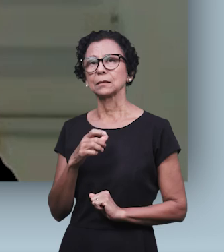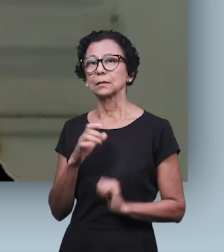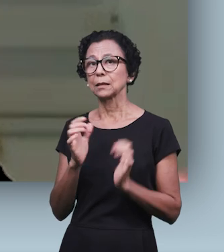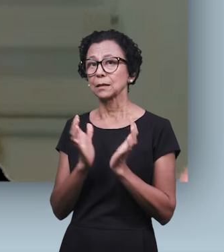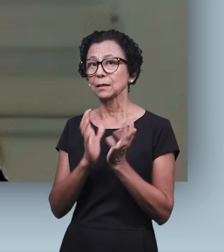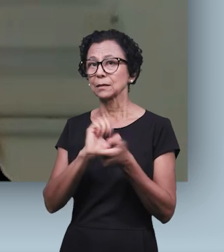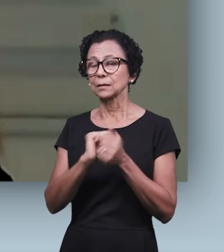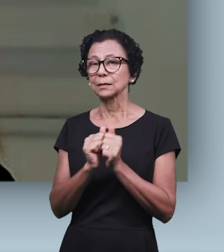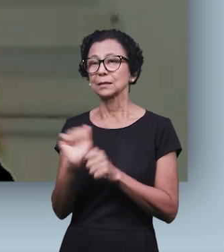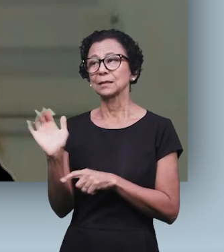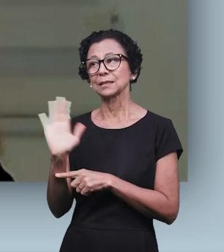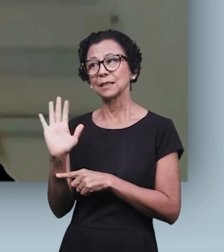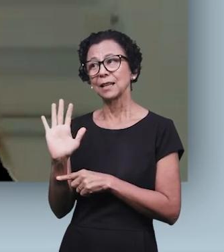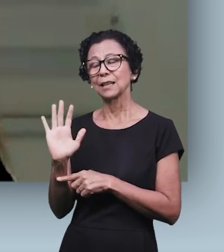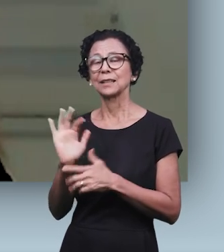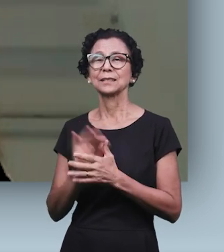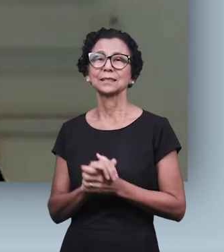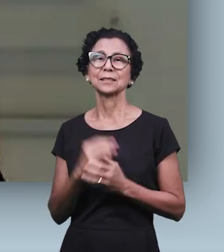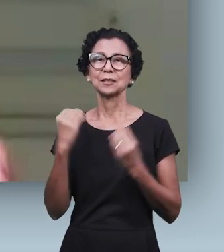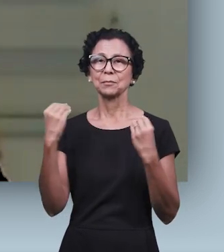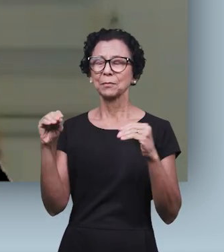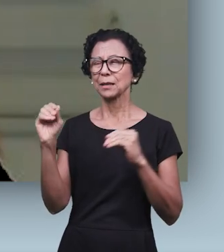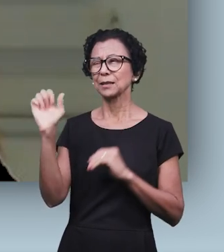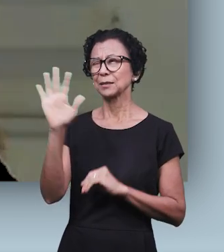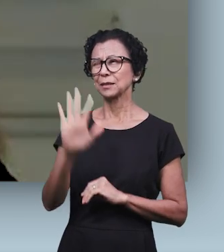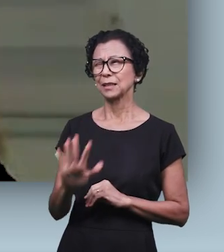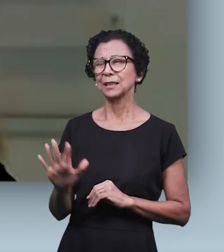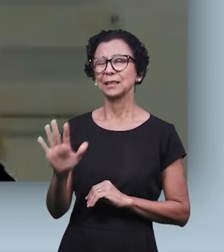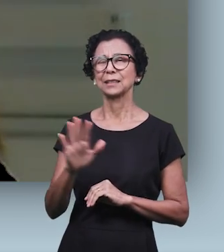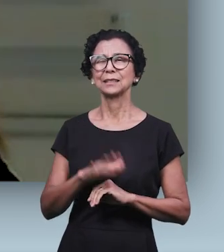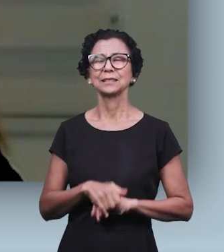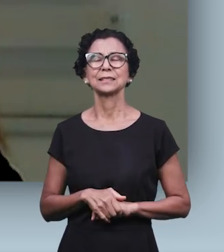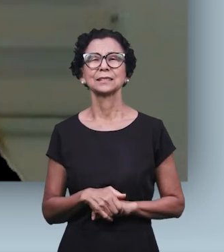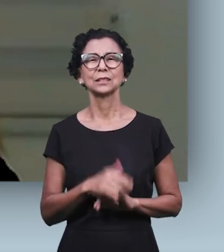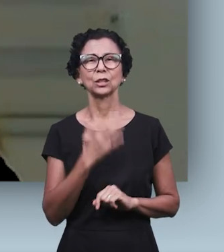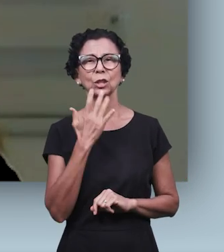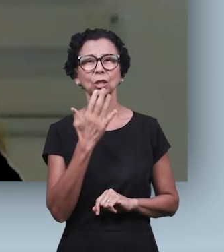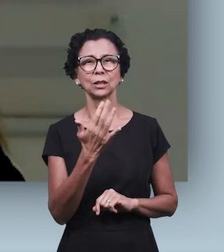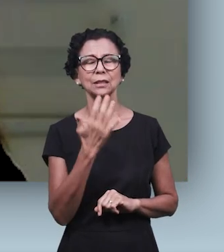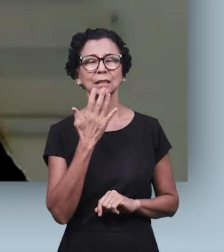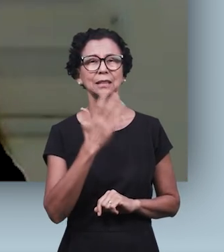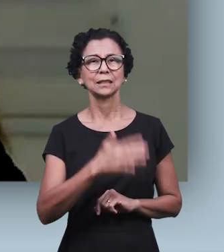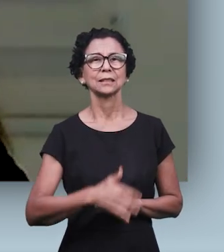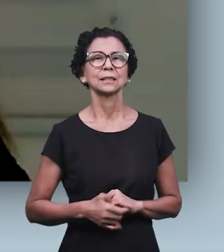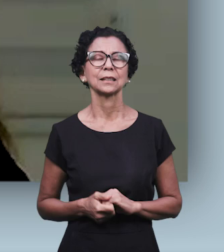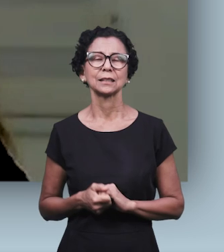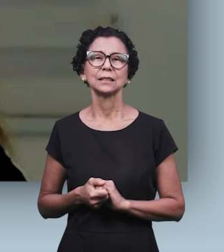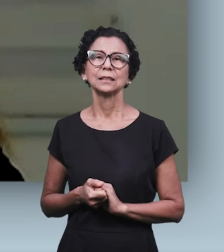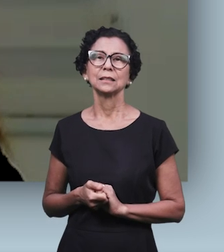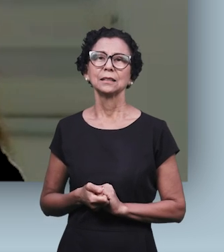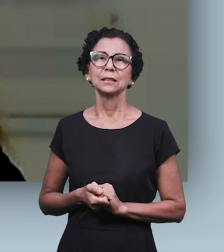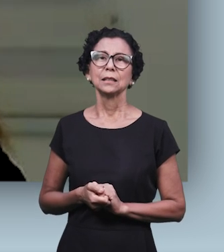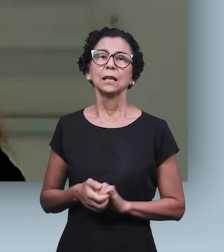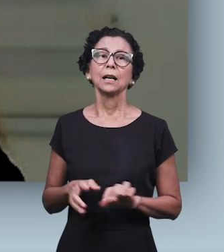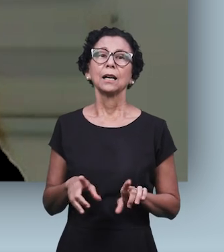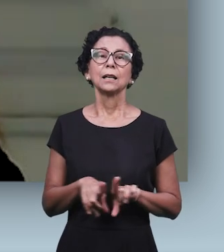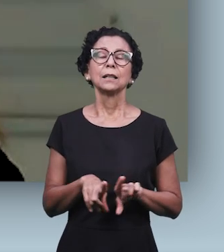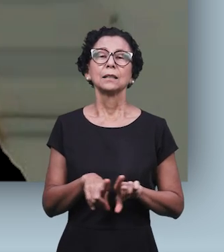as aulas adaptando os slides, né, colocando as imagens menos coloridas. Tem aquele grupo que adapta, o mesmo grupo que